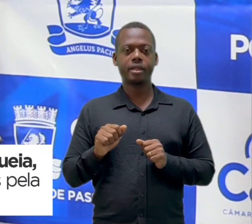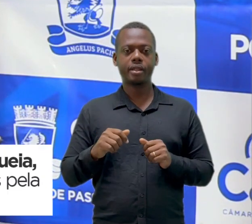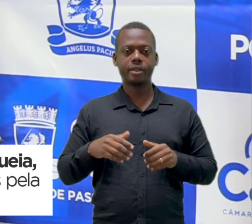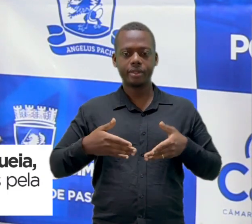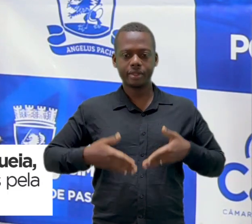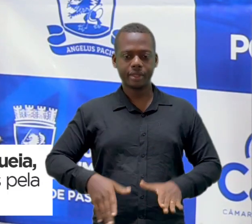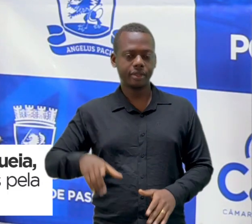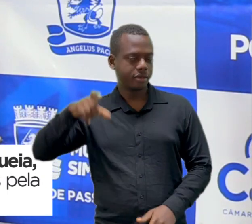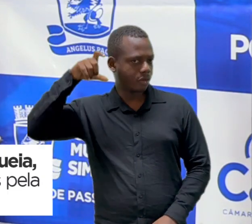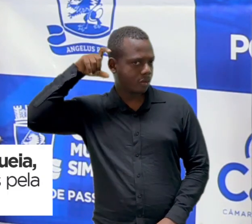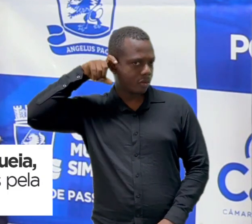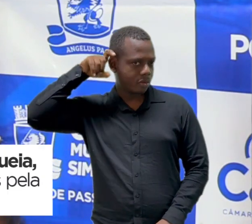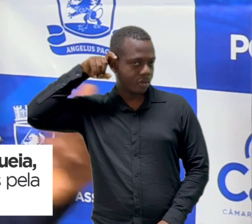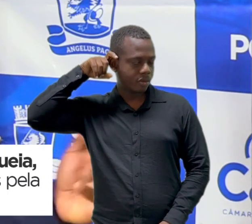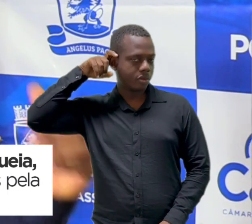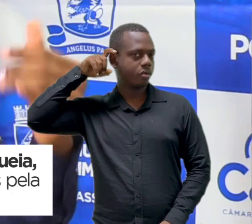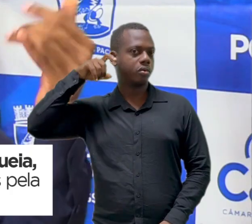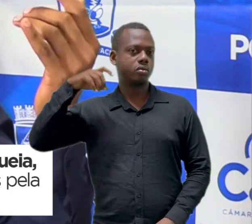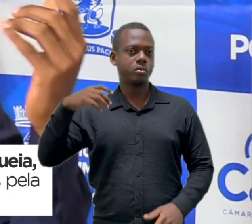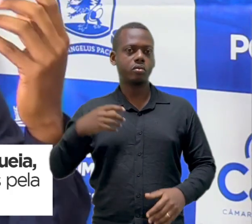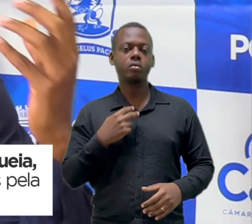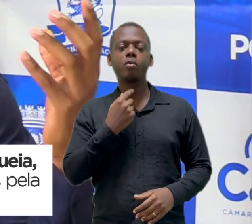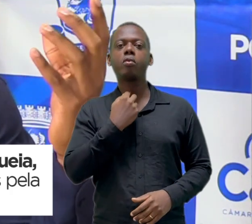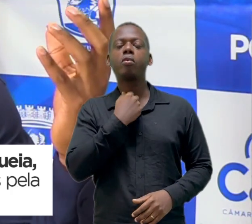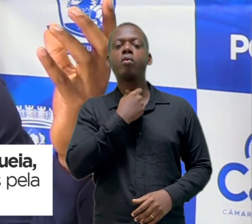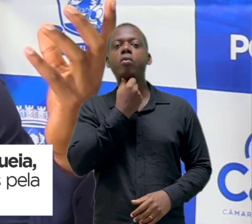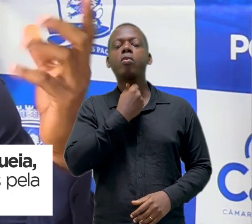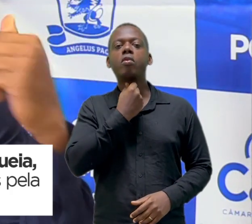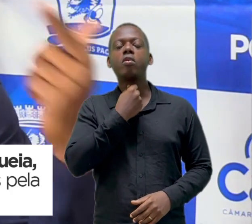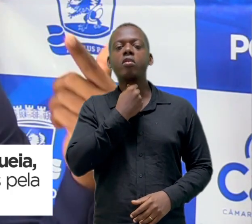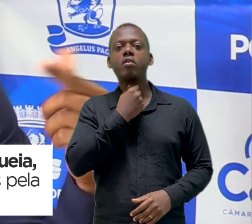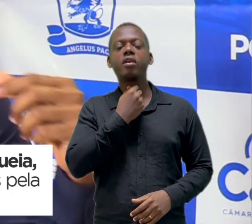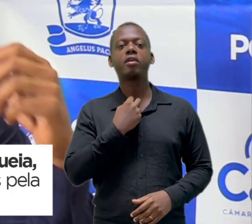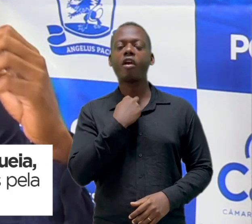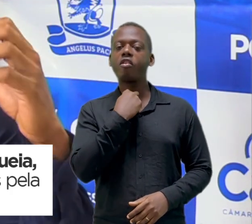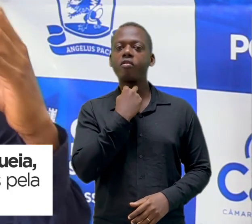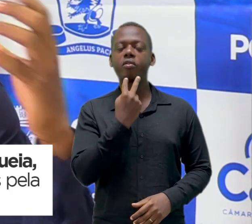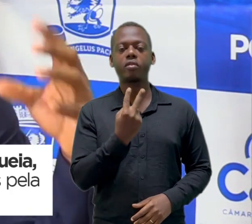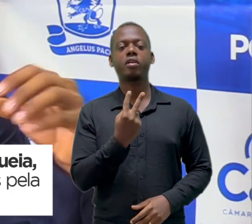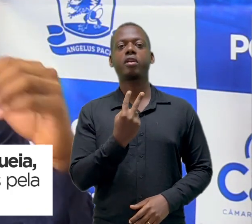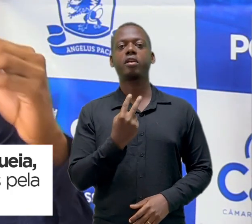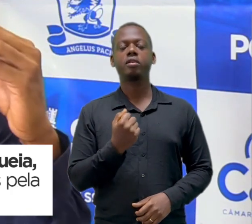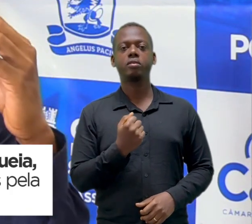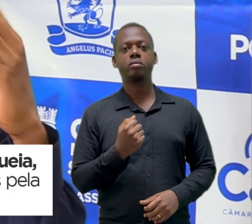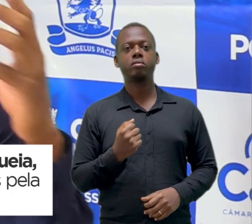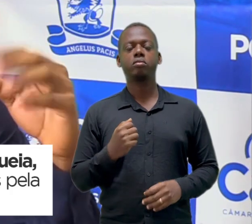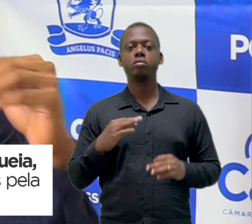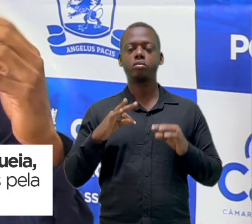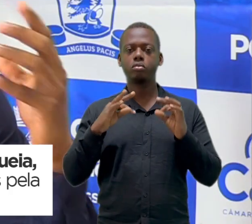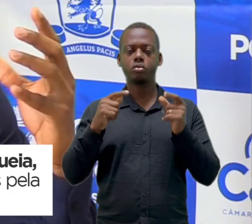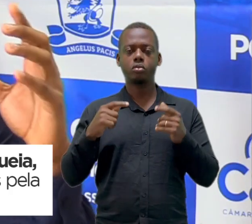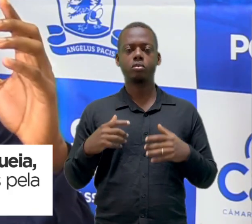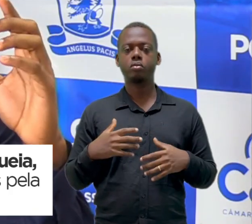com o aparelho fonador, né? Que é um conjunto de órgãos. Ela vai nascer com as cordas vocais, com os pulmões, com a faringe,